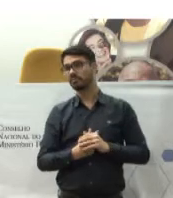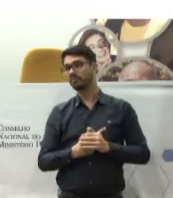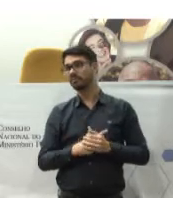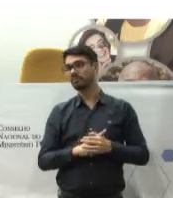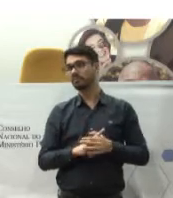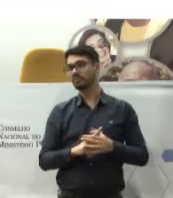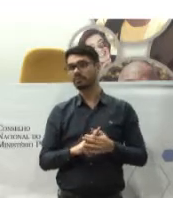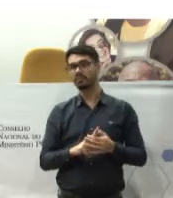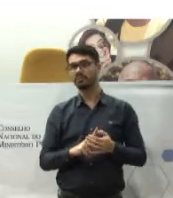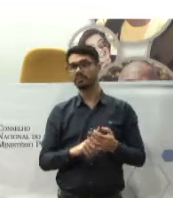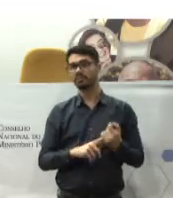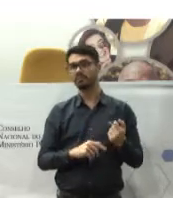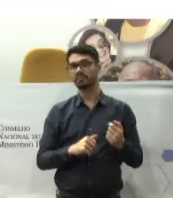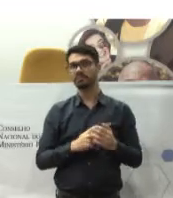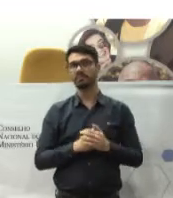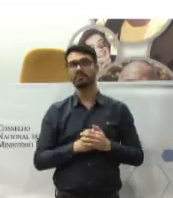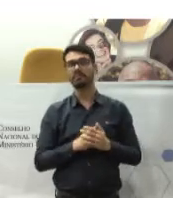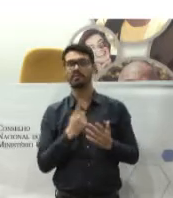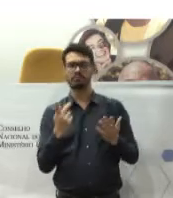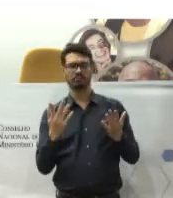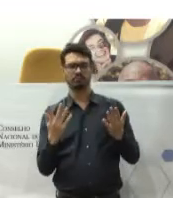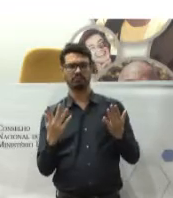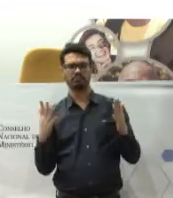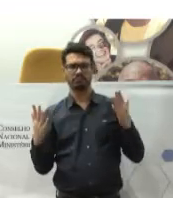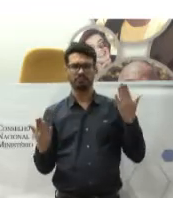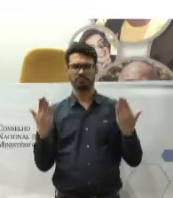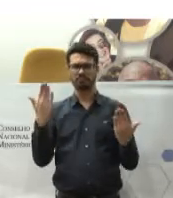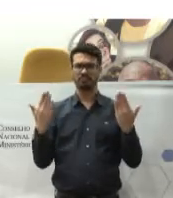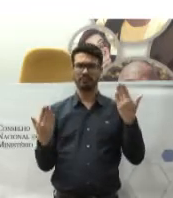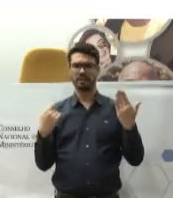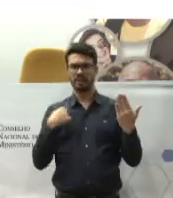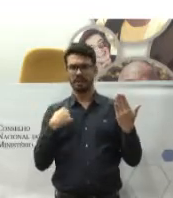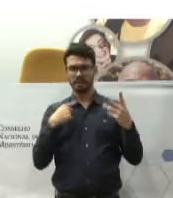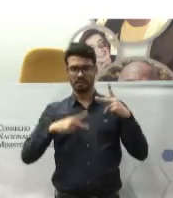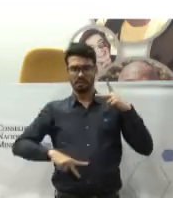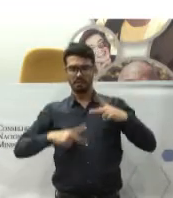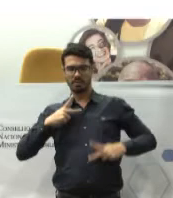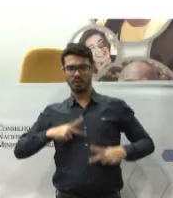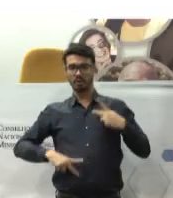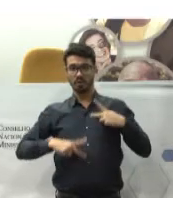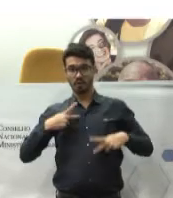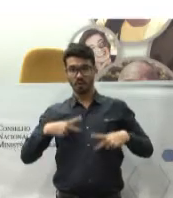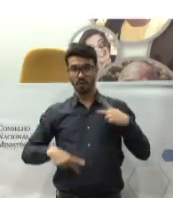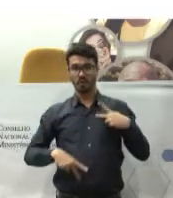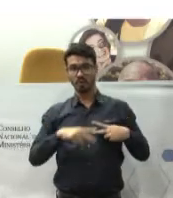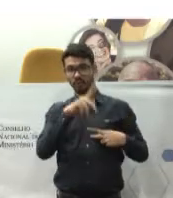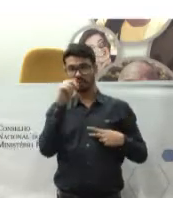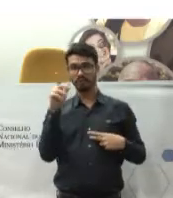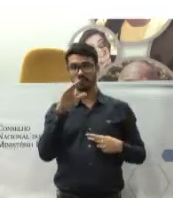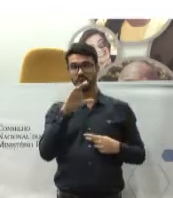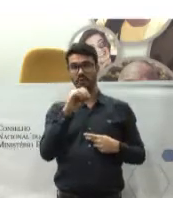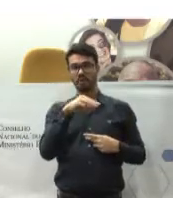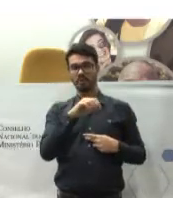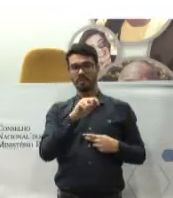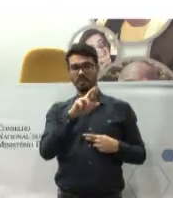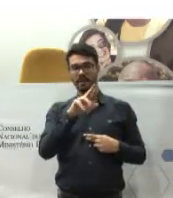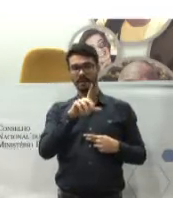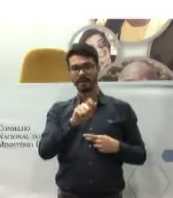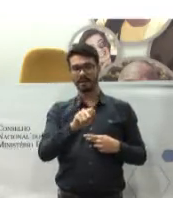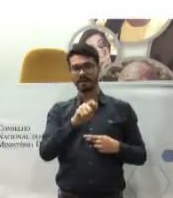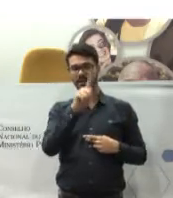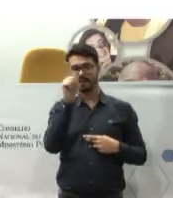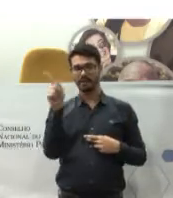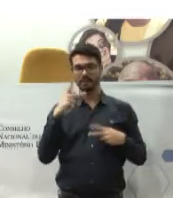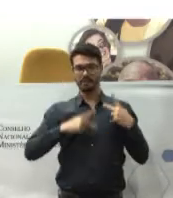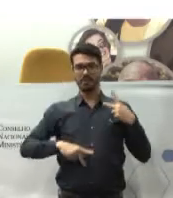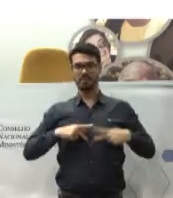Gera uma contradição. E eu vou dizer a verdade para vocês, eu sou promotor de uma comarca onde eu sou promotor geral.